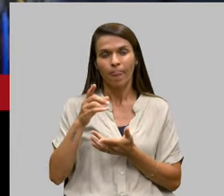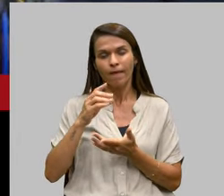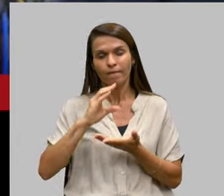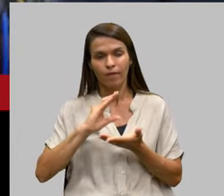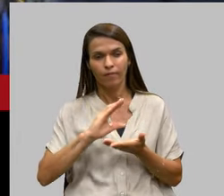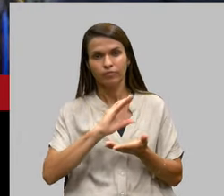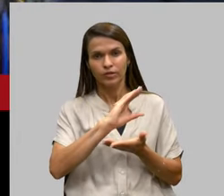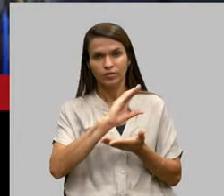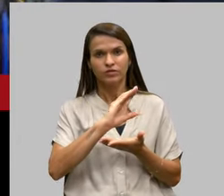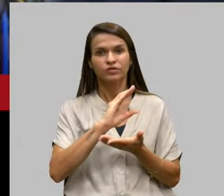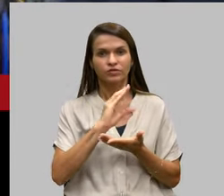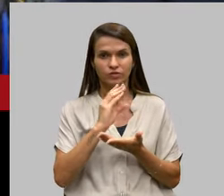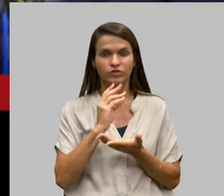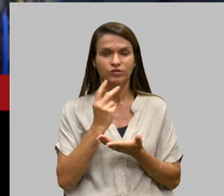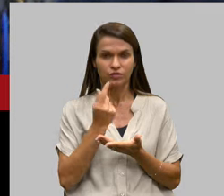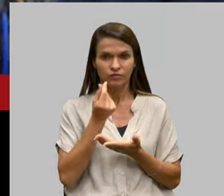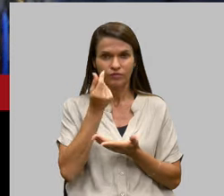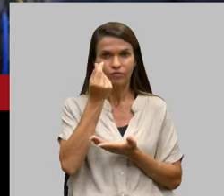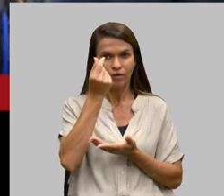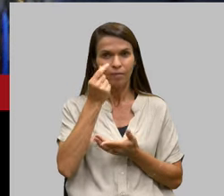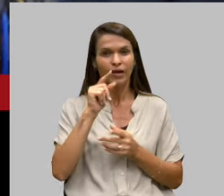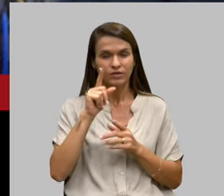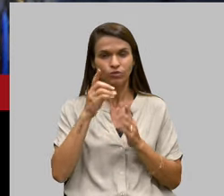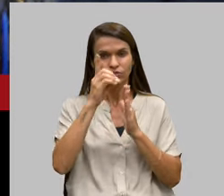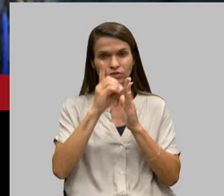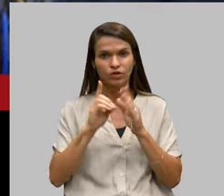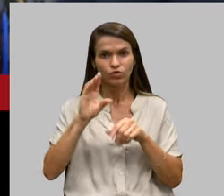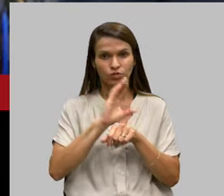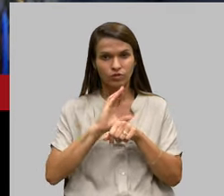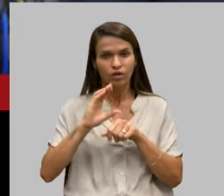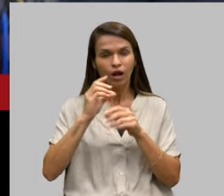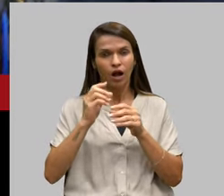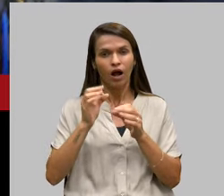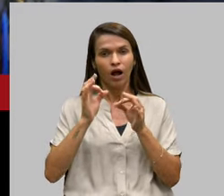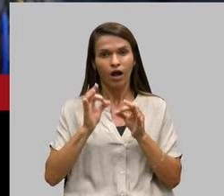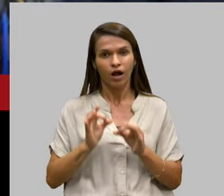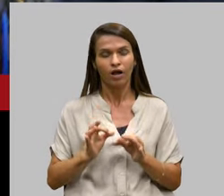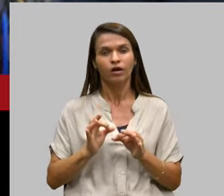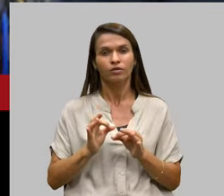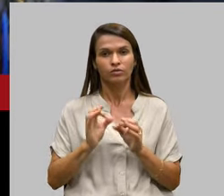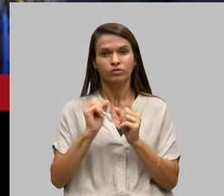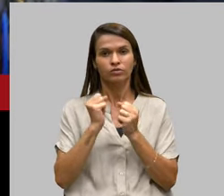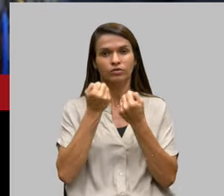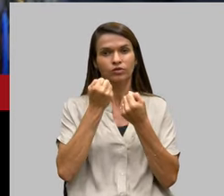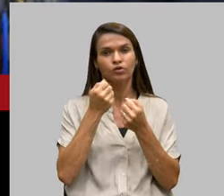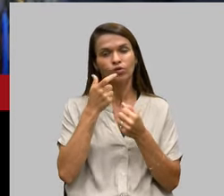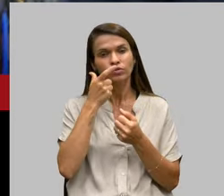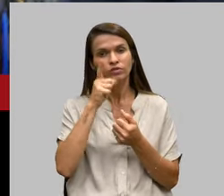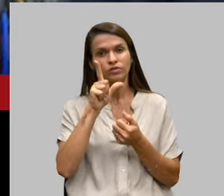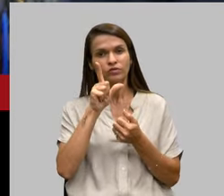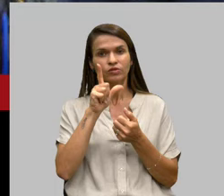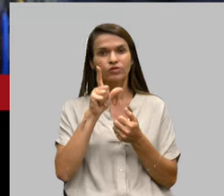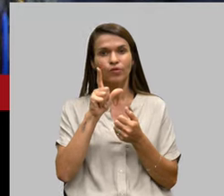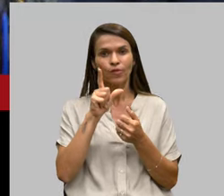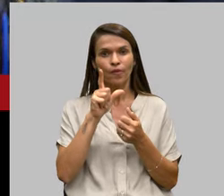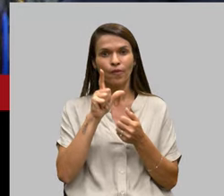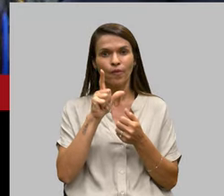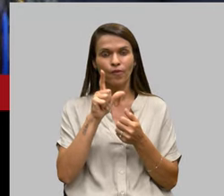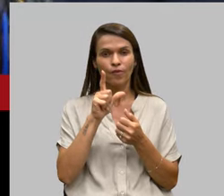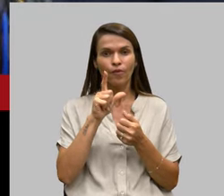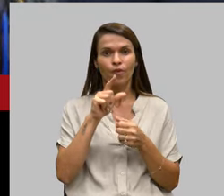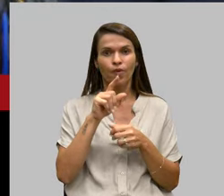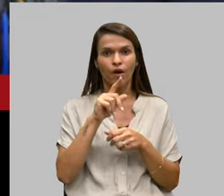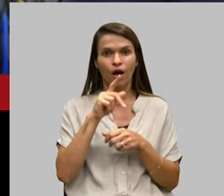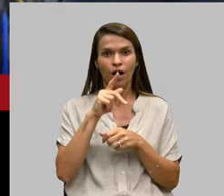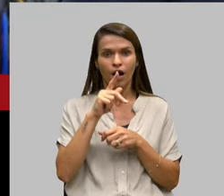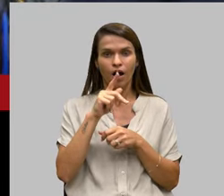esses valores mas é um direito constitucionalmente Garantido e que a gente conseguiu viabilizar com a PEC 130 com a PEC tô com a PEC